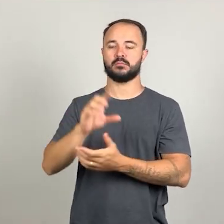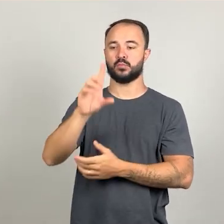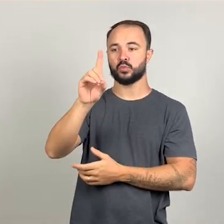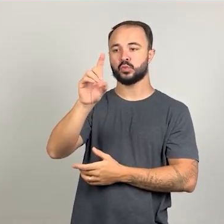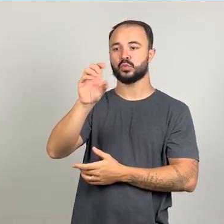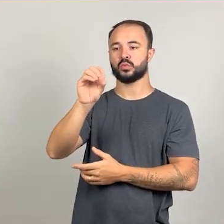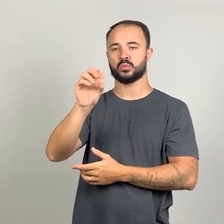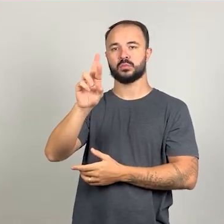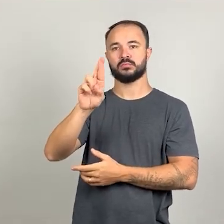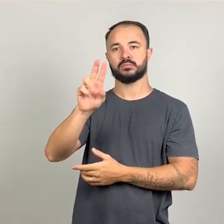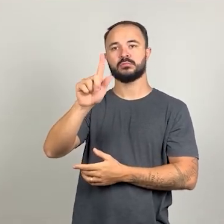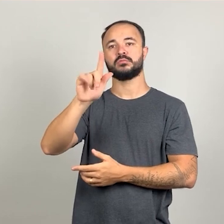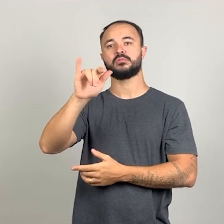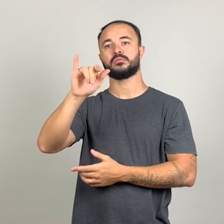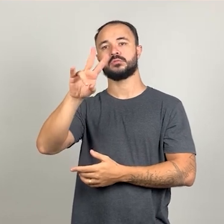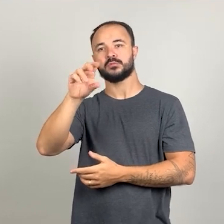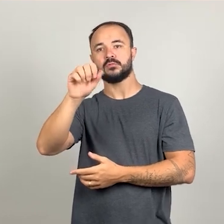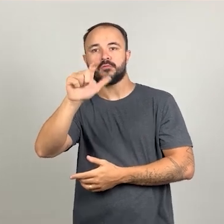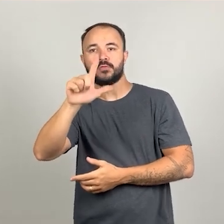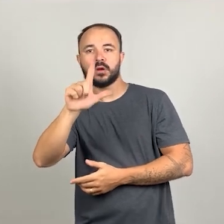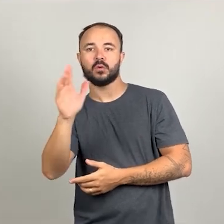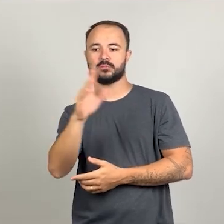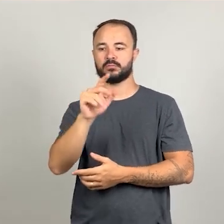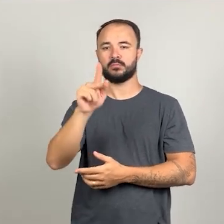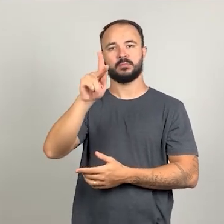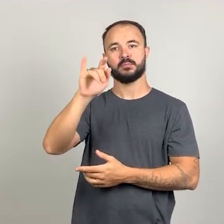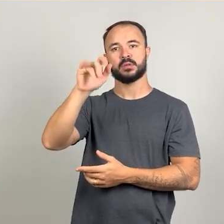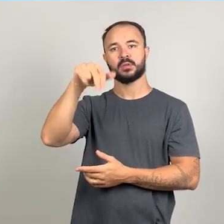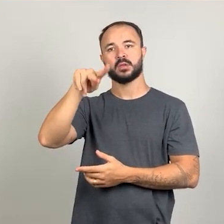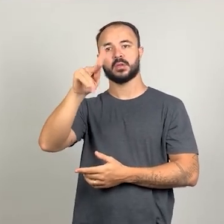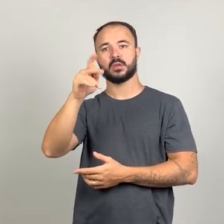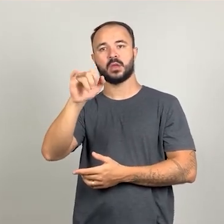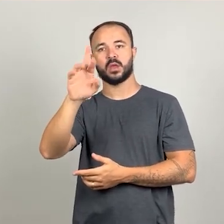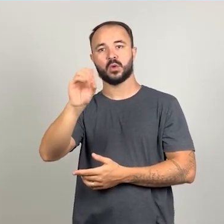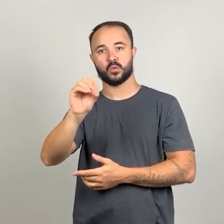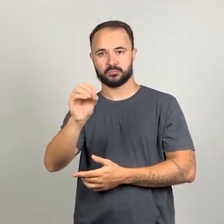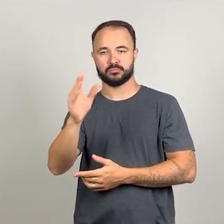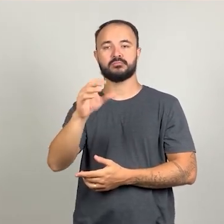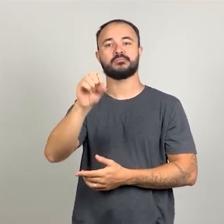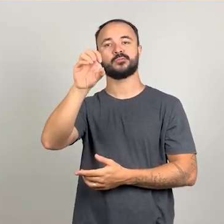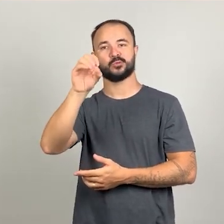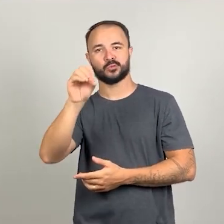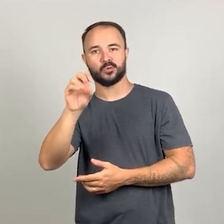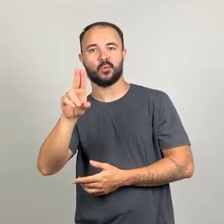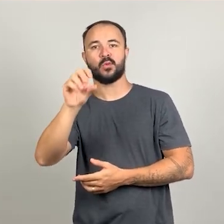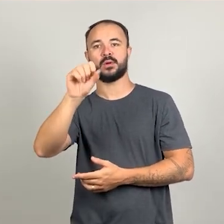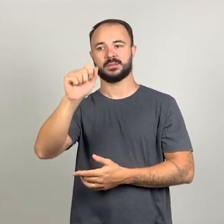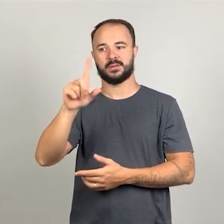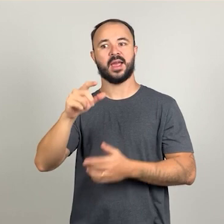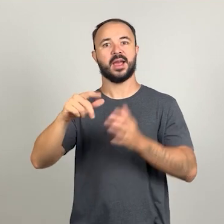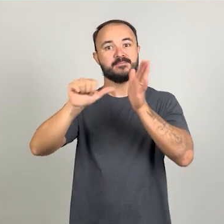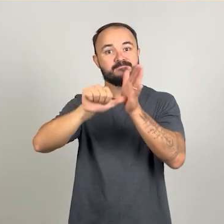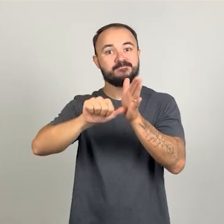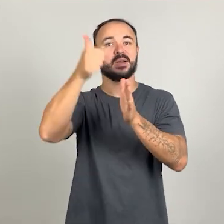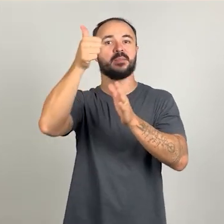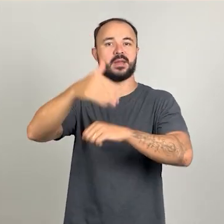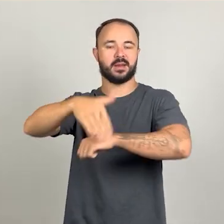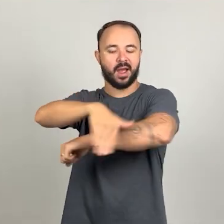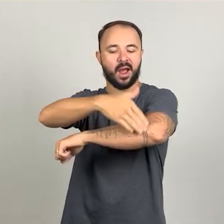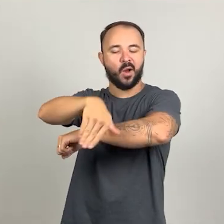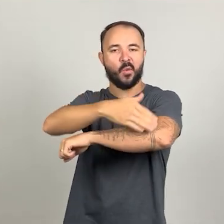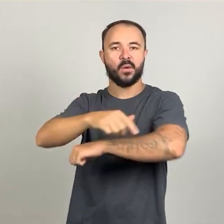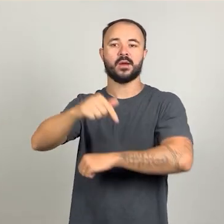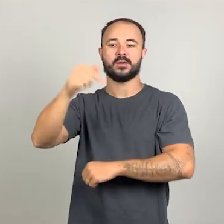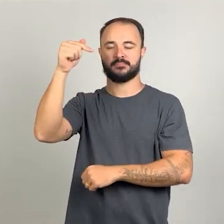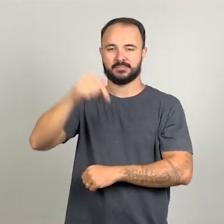Dorival Pinheiro de Souza. A Avenida Dorival Pinheiro de Souza é a primeira avenida de Imperatriz,